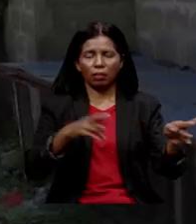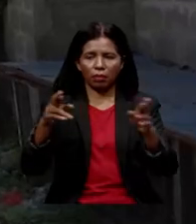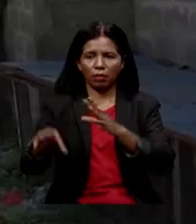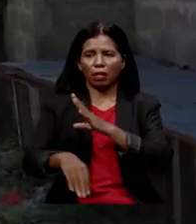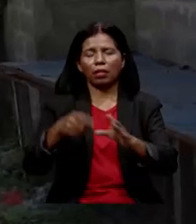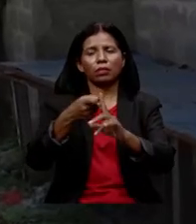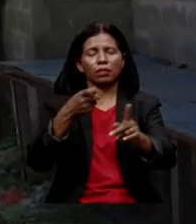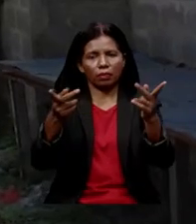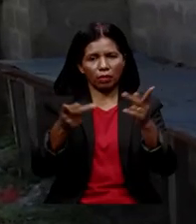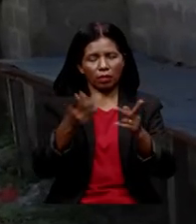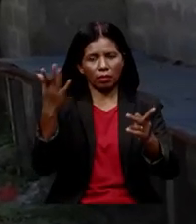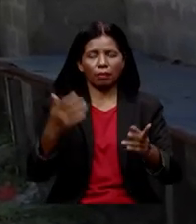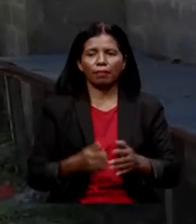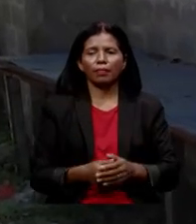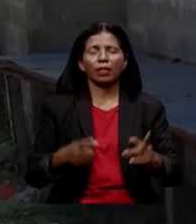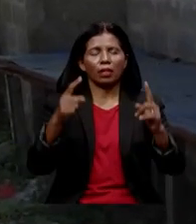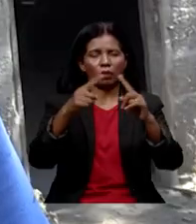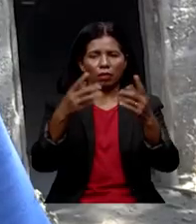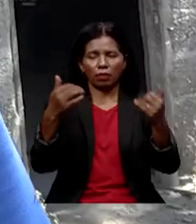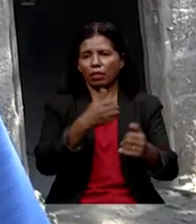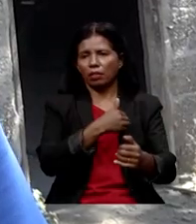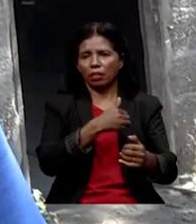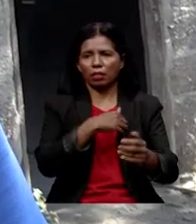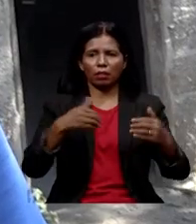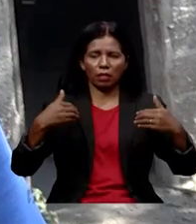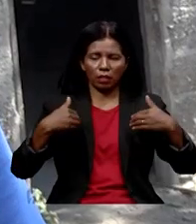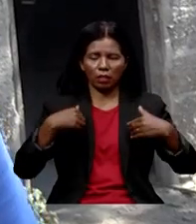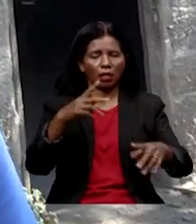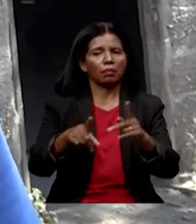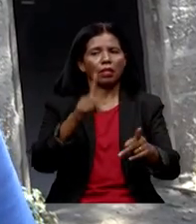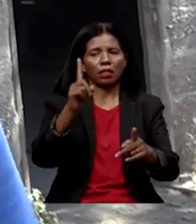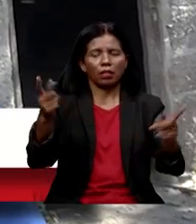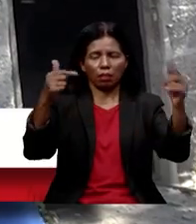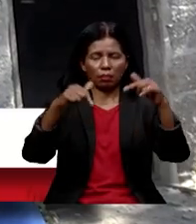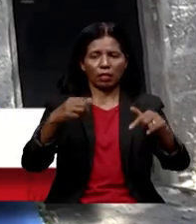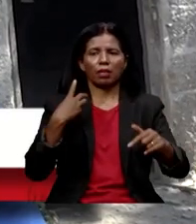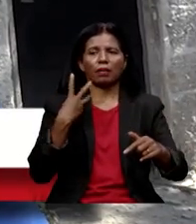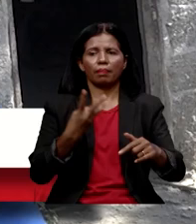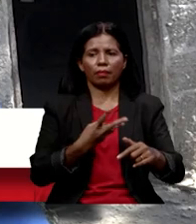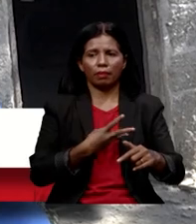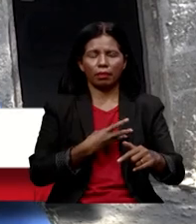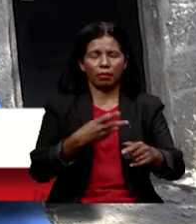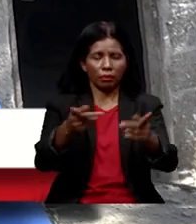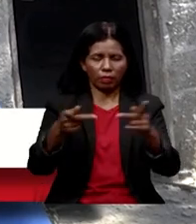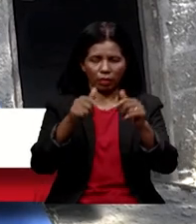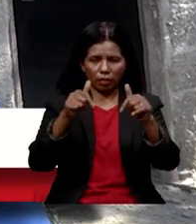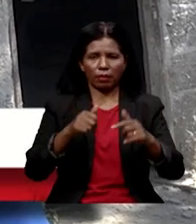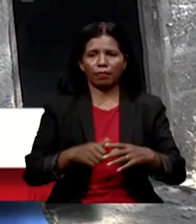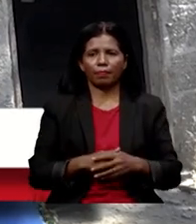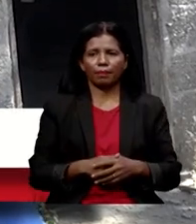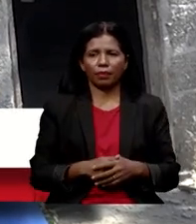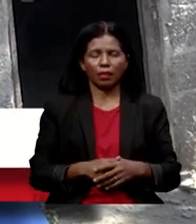fato em refere. Até data, será o guia é maior mais a minha bairro.